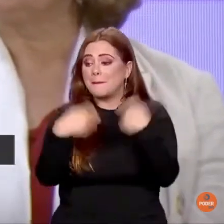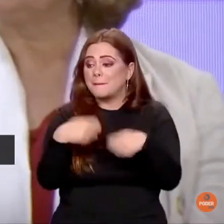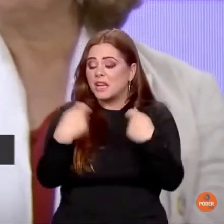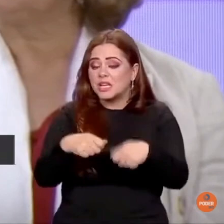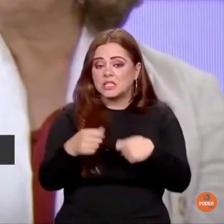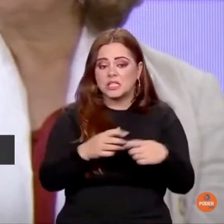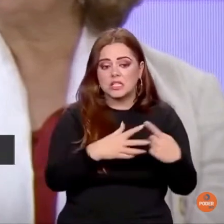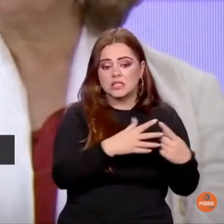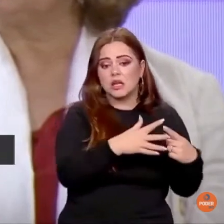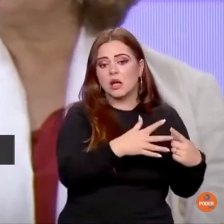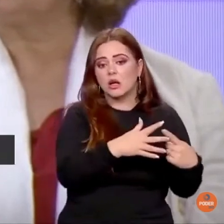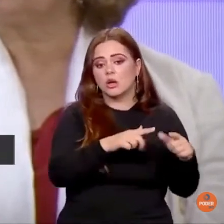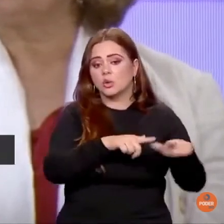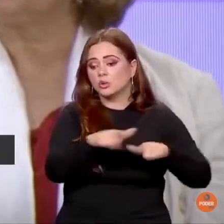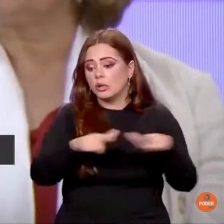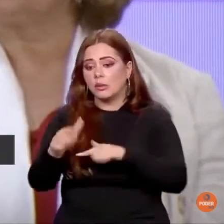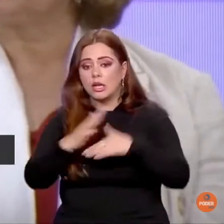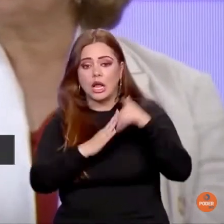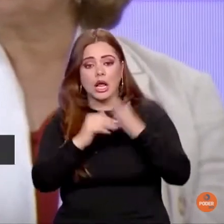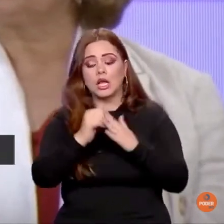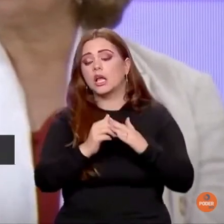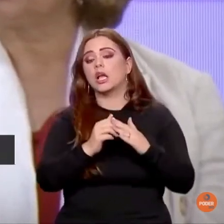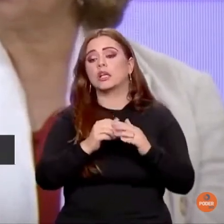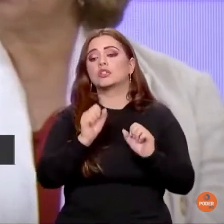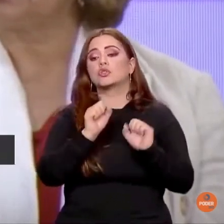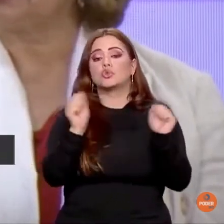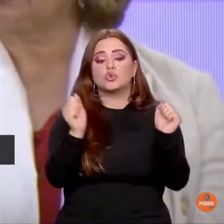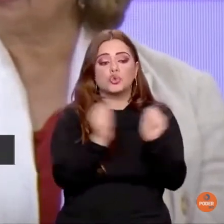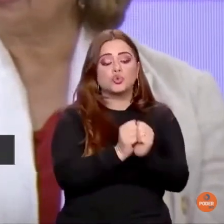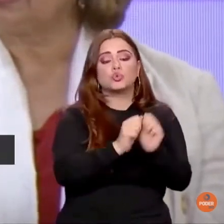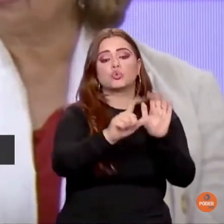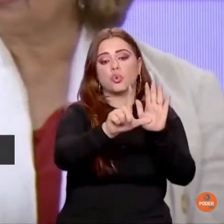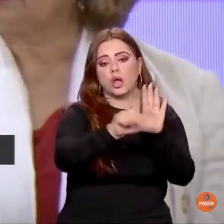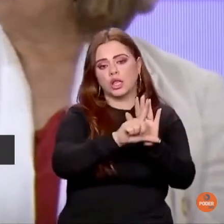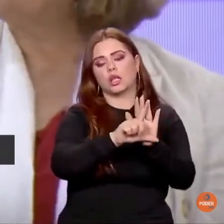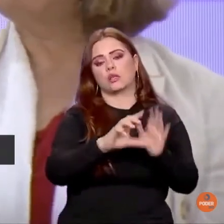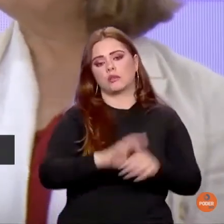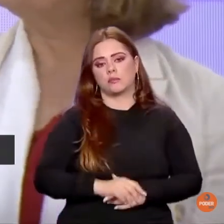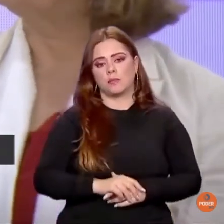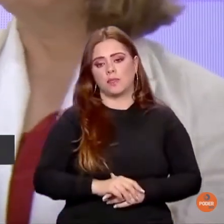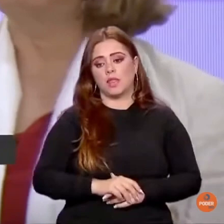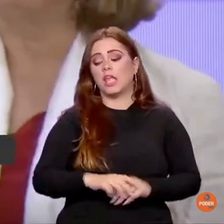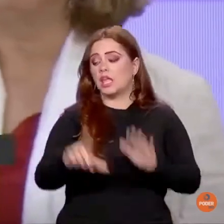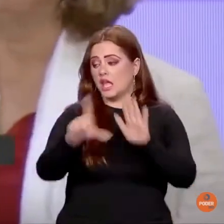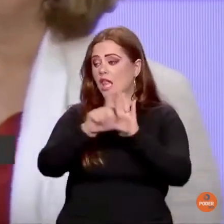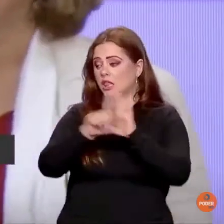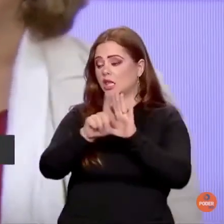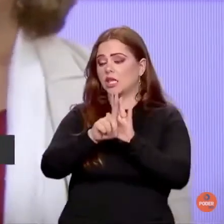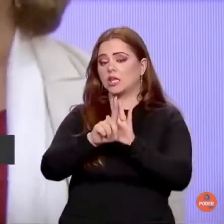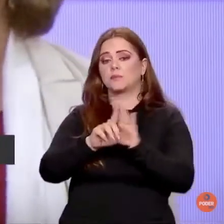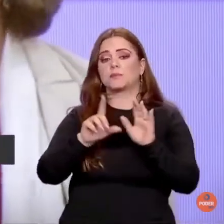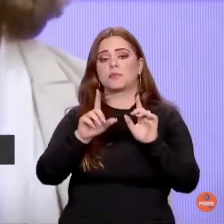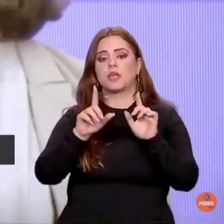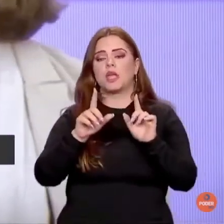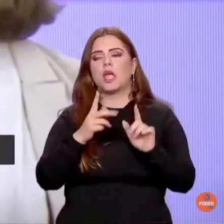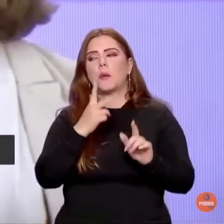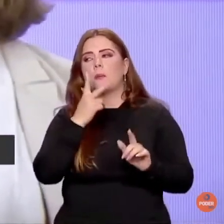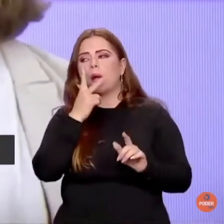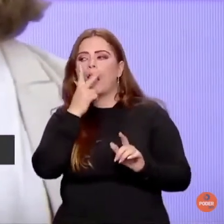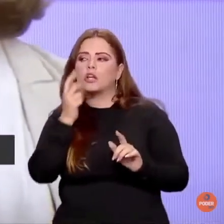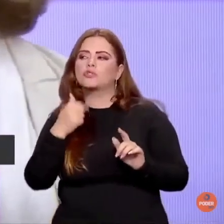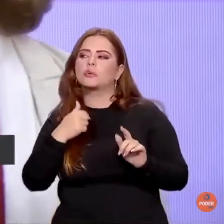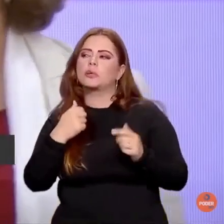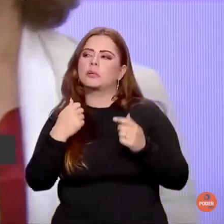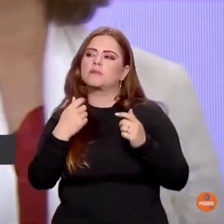em benefício do cumprimento da lei. Essa é uma coisa importante. E essa lei, Cida, eu acho que nós ainda vamos ter